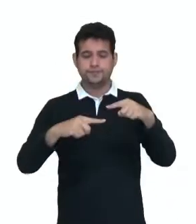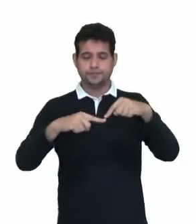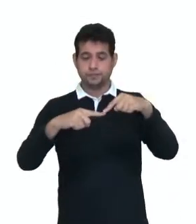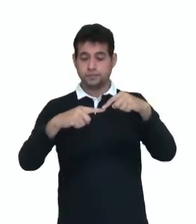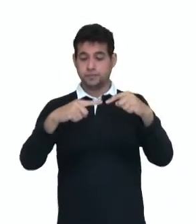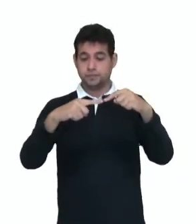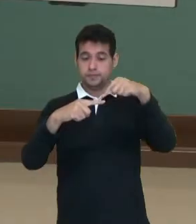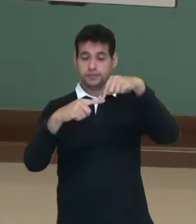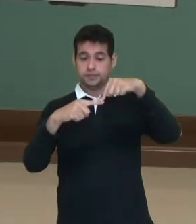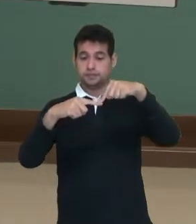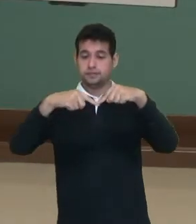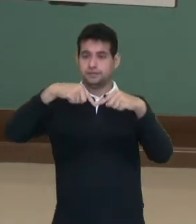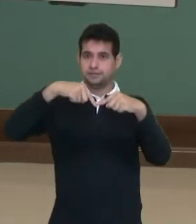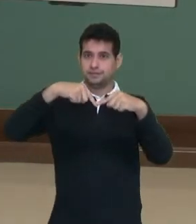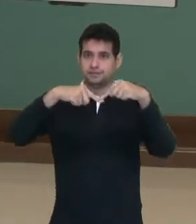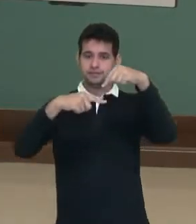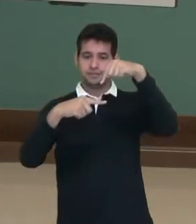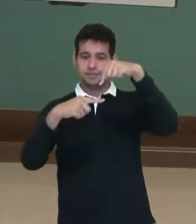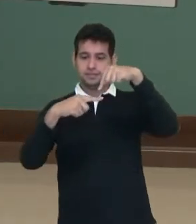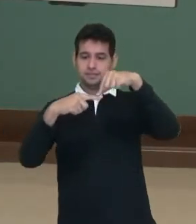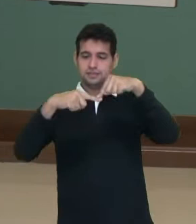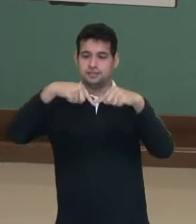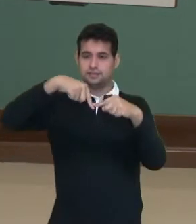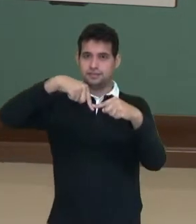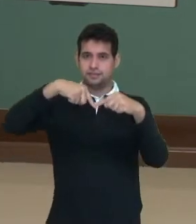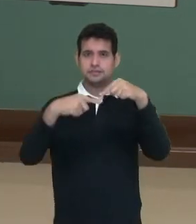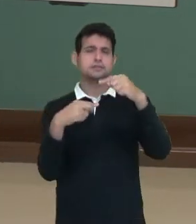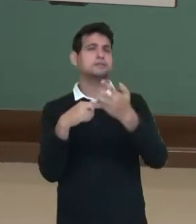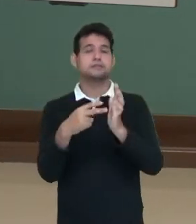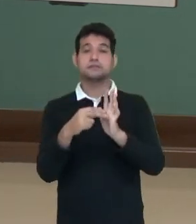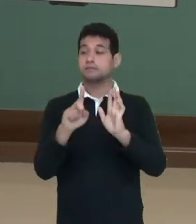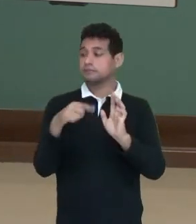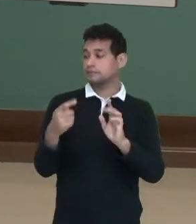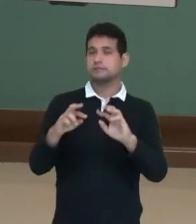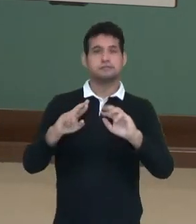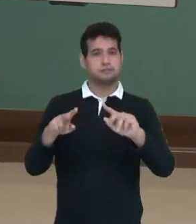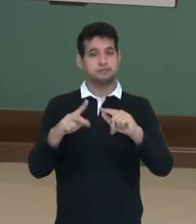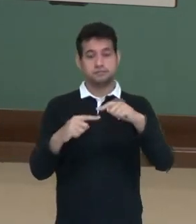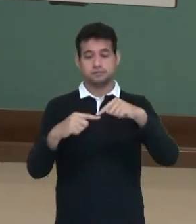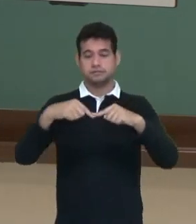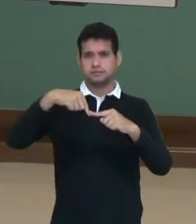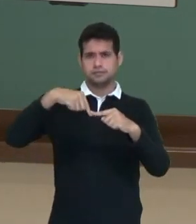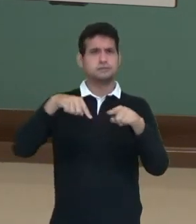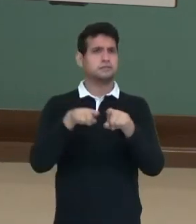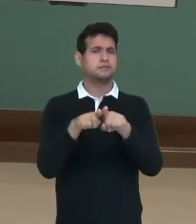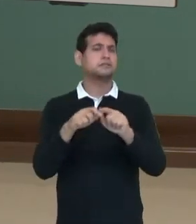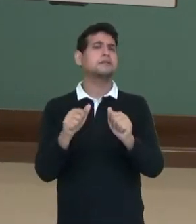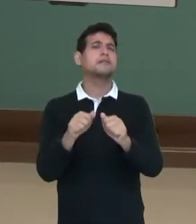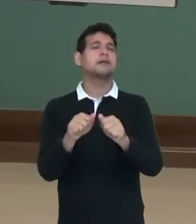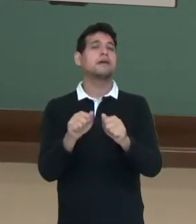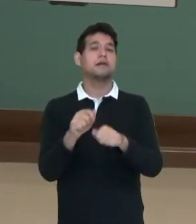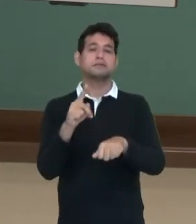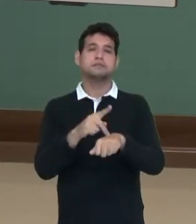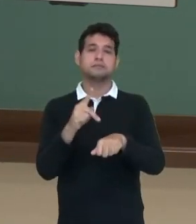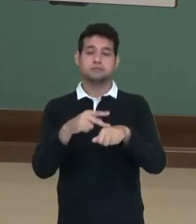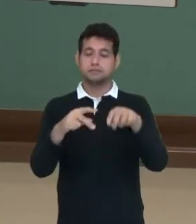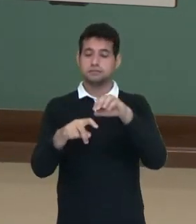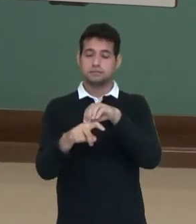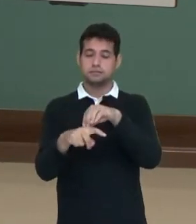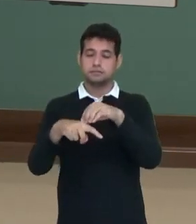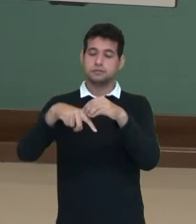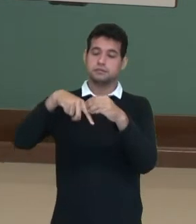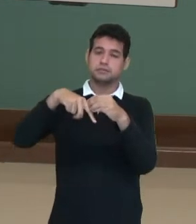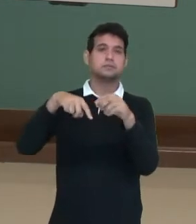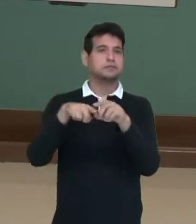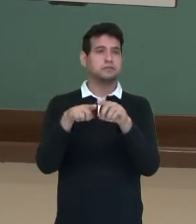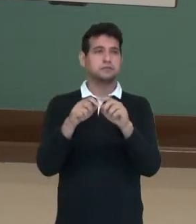se aplica nessa extremidade, né? Esta outra que se levanta, elevando a pedra. E o ponto de apoio está aqui,